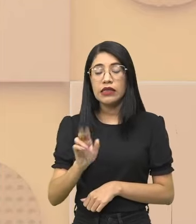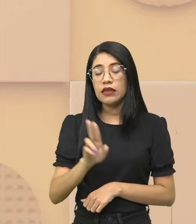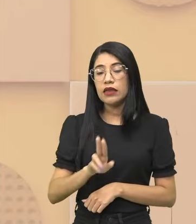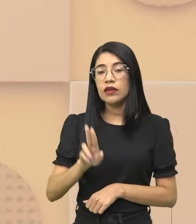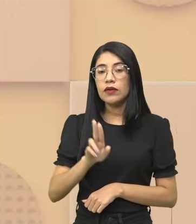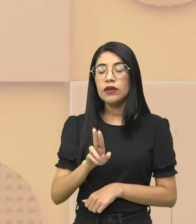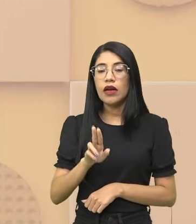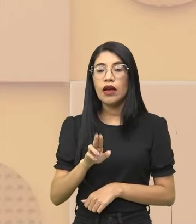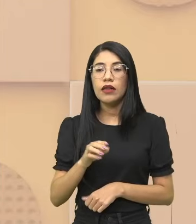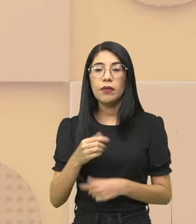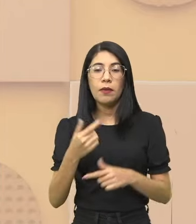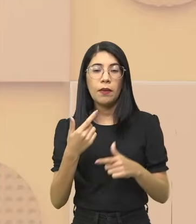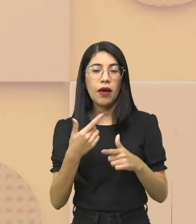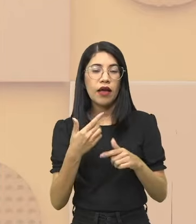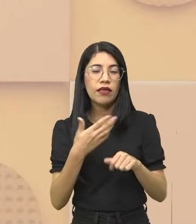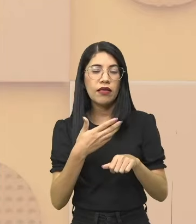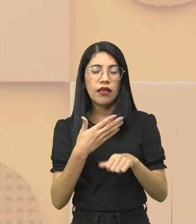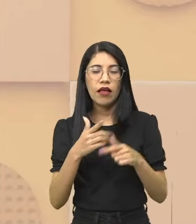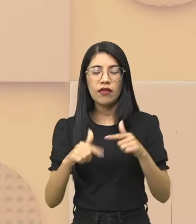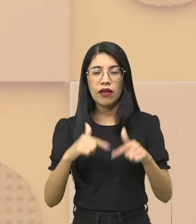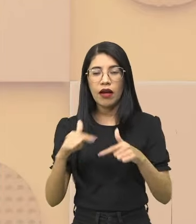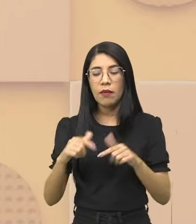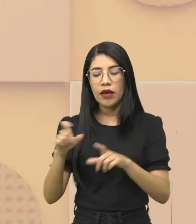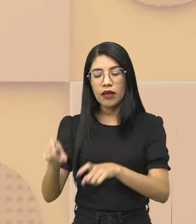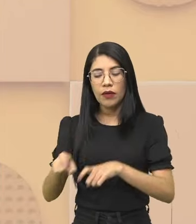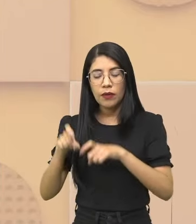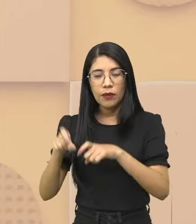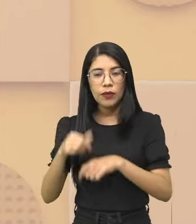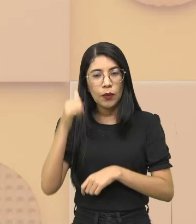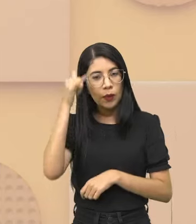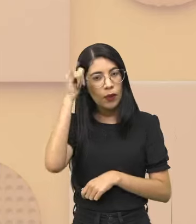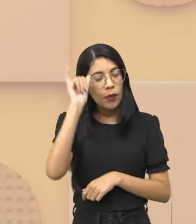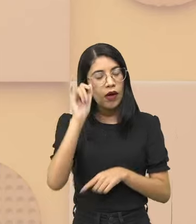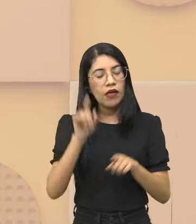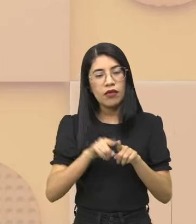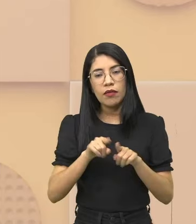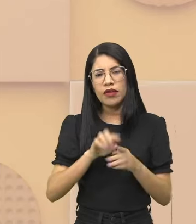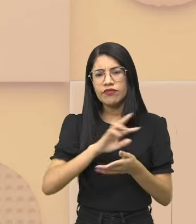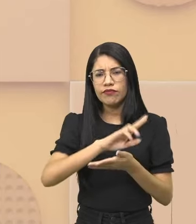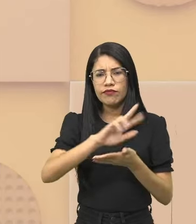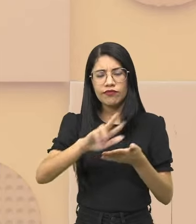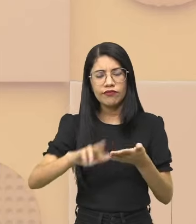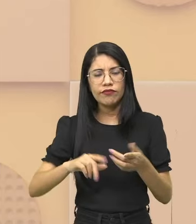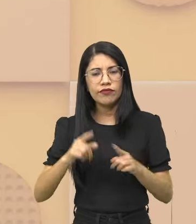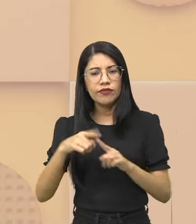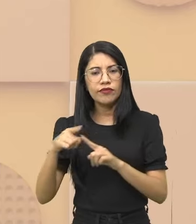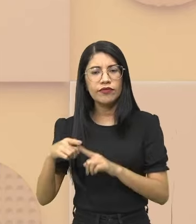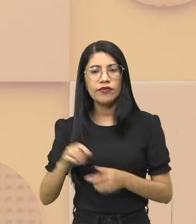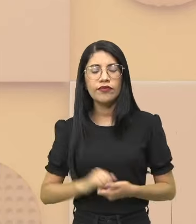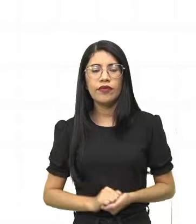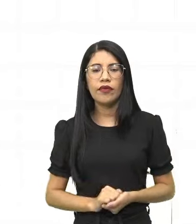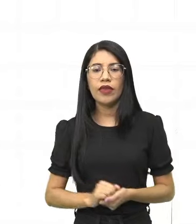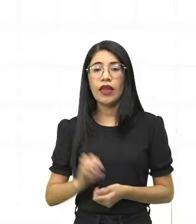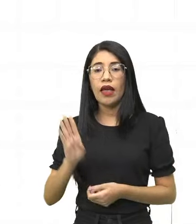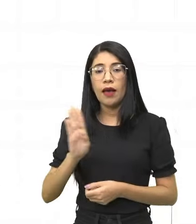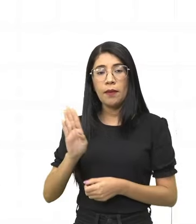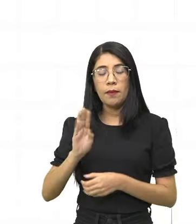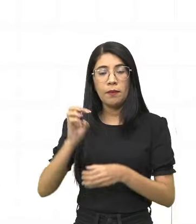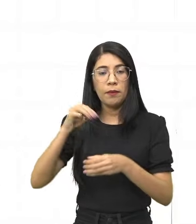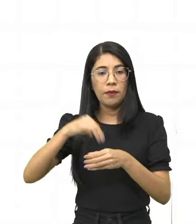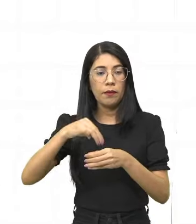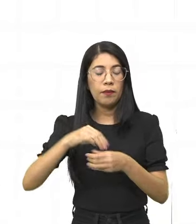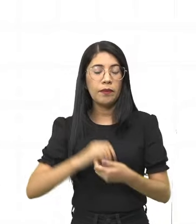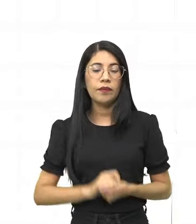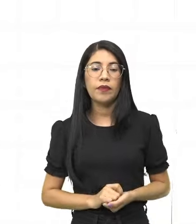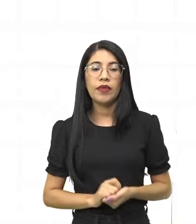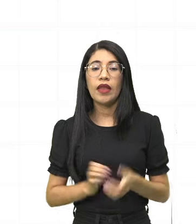para atividades da agricultura, atividades da pecuária, entre outras atividades. Vamos agora à biomassa. Aí nós